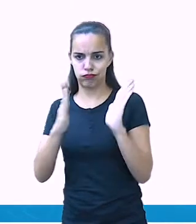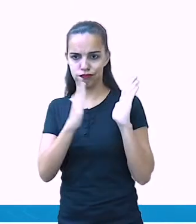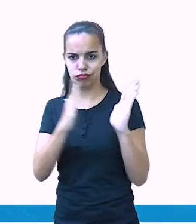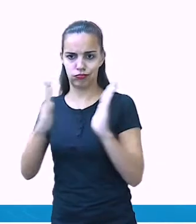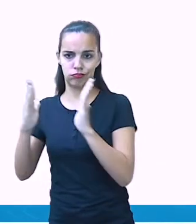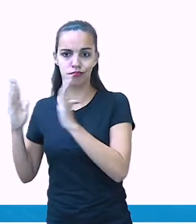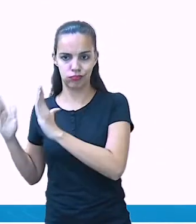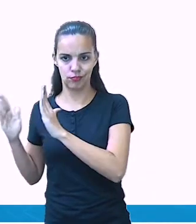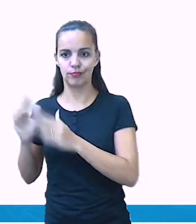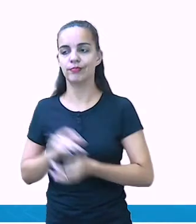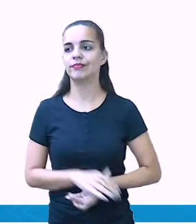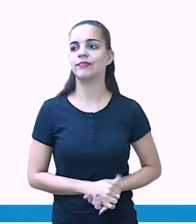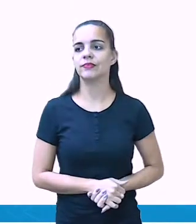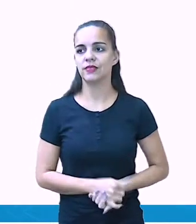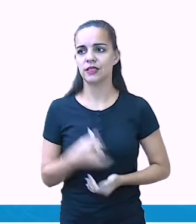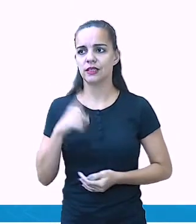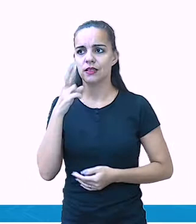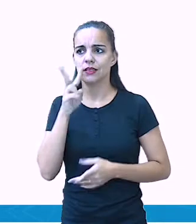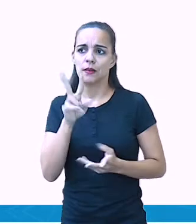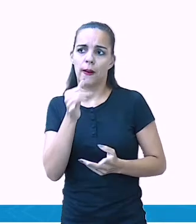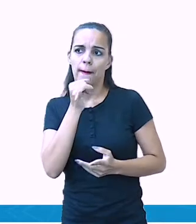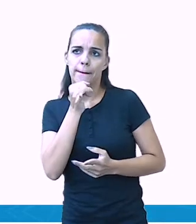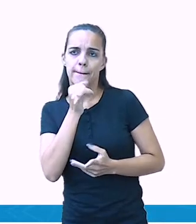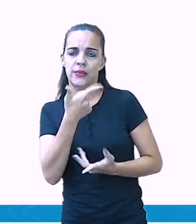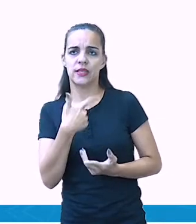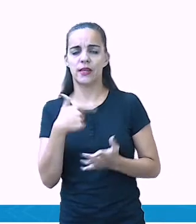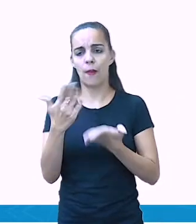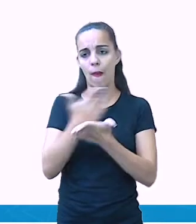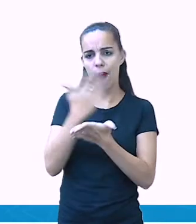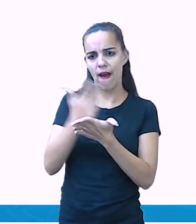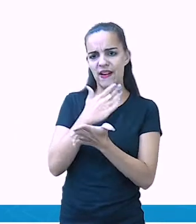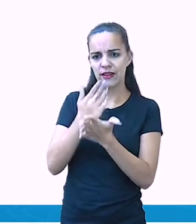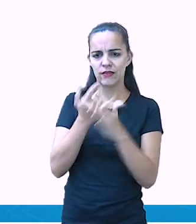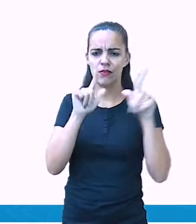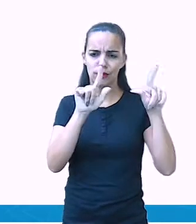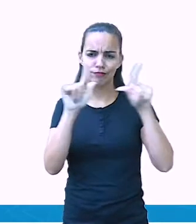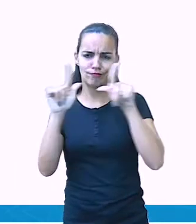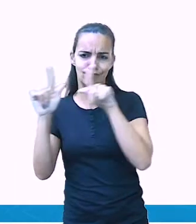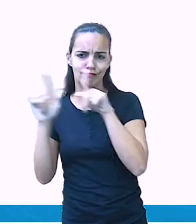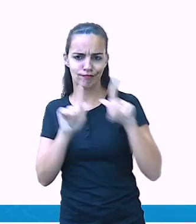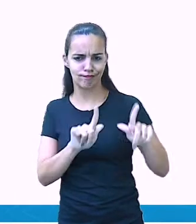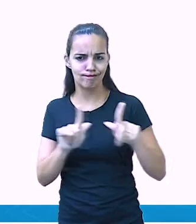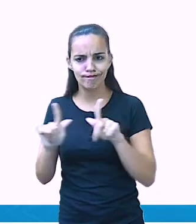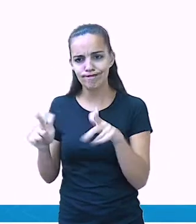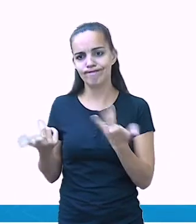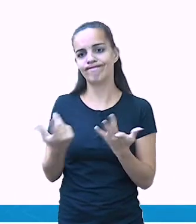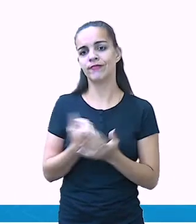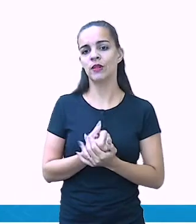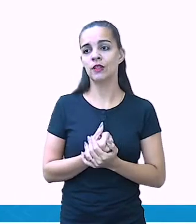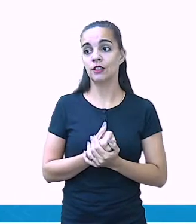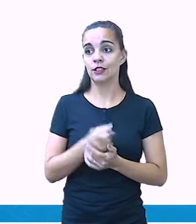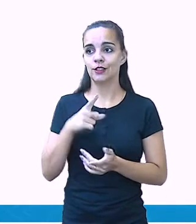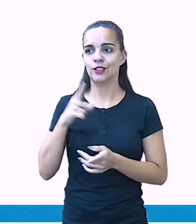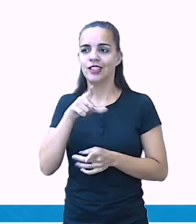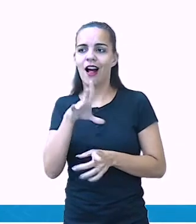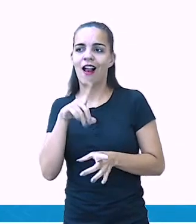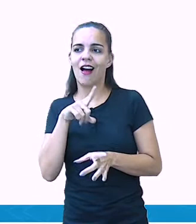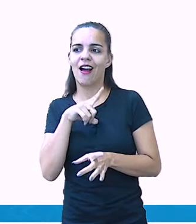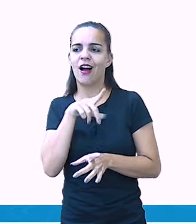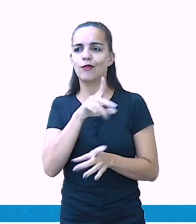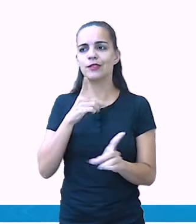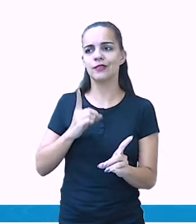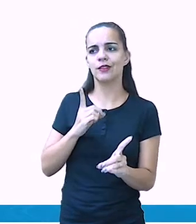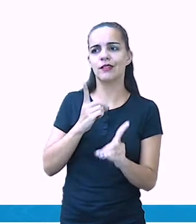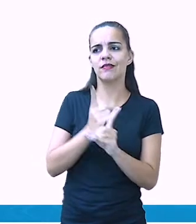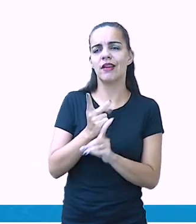uma parte, por exemplo, de uma revista em quadrinhos, né? As histórias em quadrinhos, elas surgiram aí